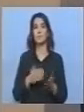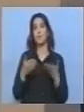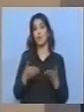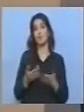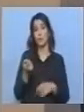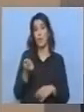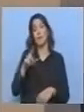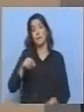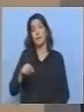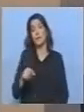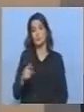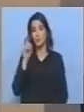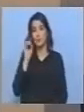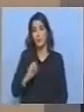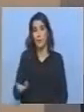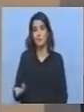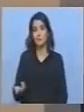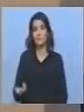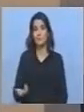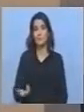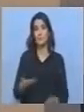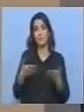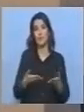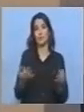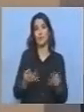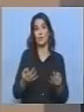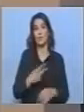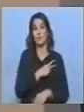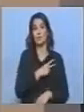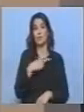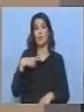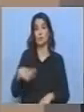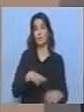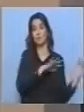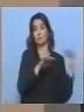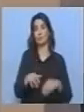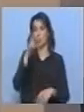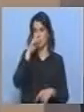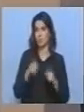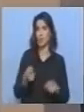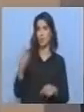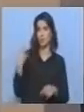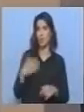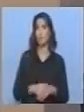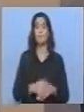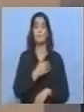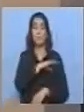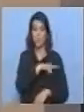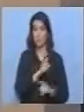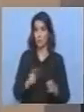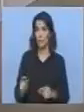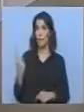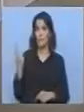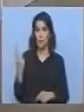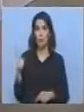a insegurança, naturalmente, tem ajudado um pouco neste trabalho das universidades portuguesas, que eu lembro que começou há pouco tempo. Coimbra começou primeiro e